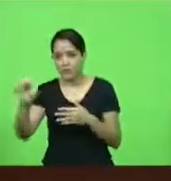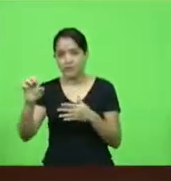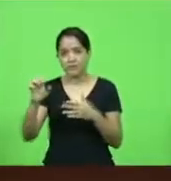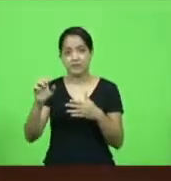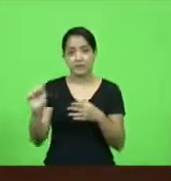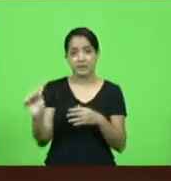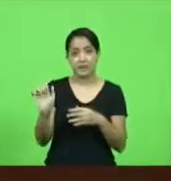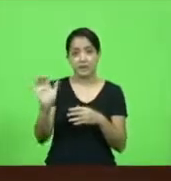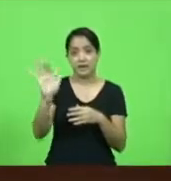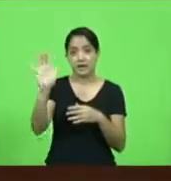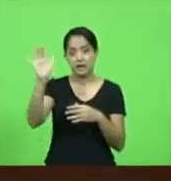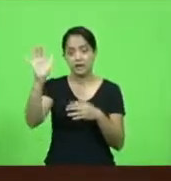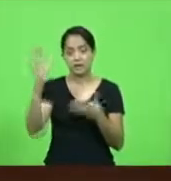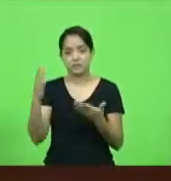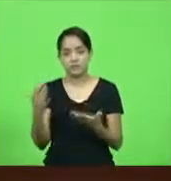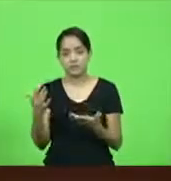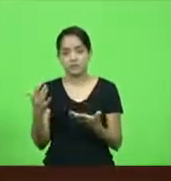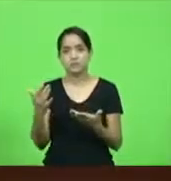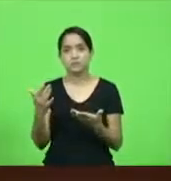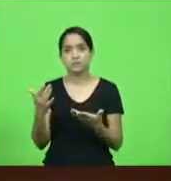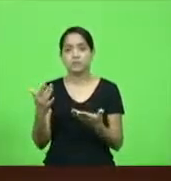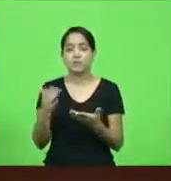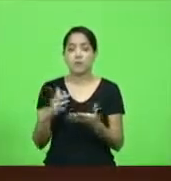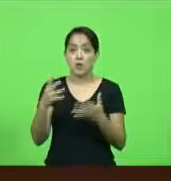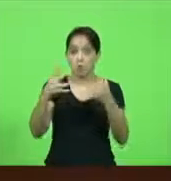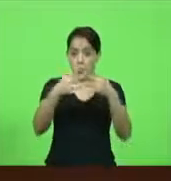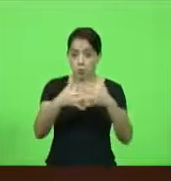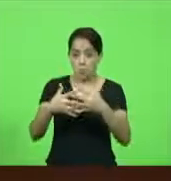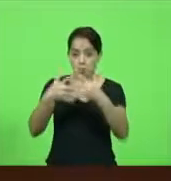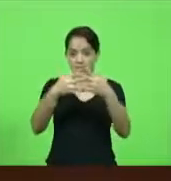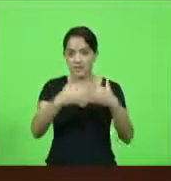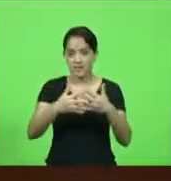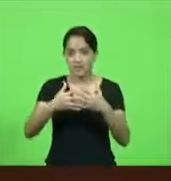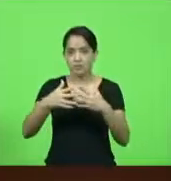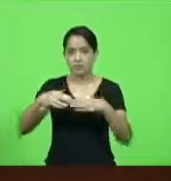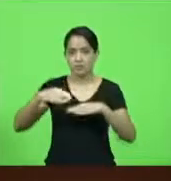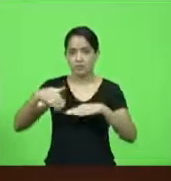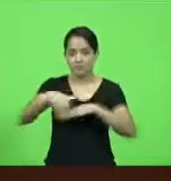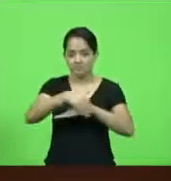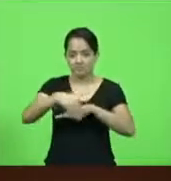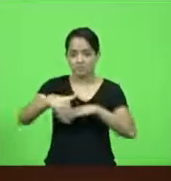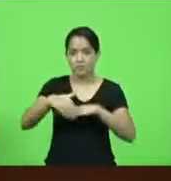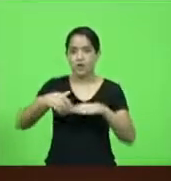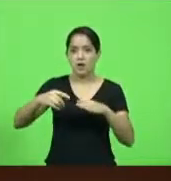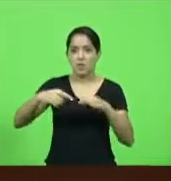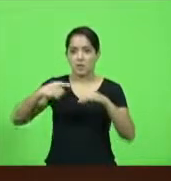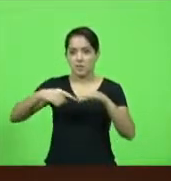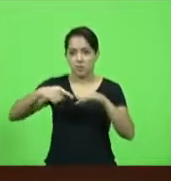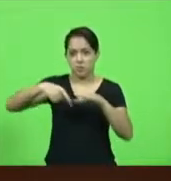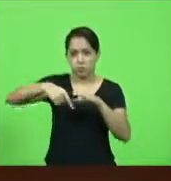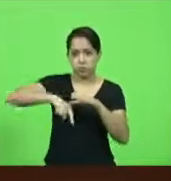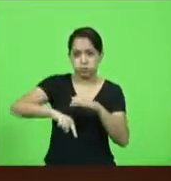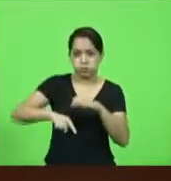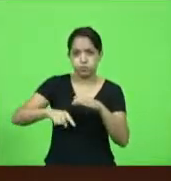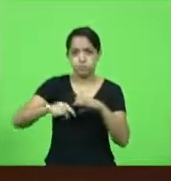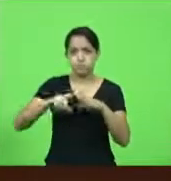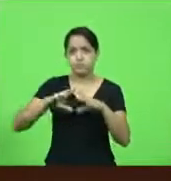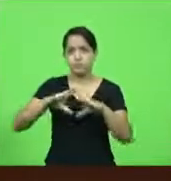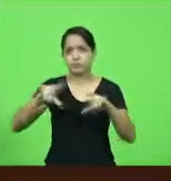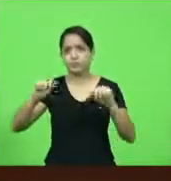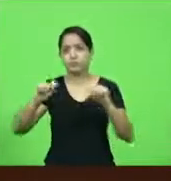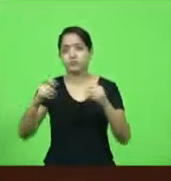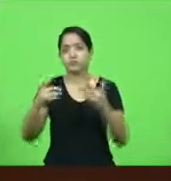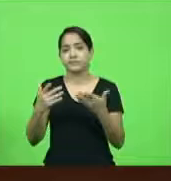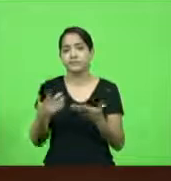do frete ser baixo, um caminhão pega um buraco desse, estoura o pneu e já vai